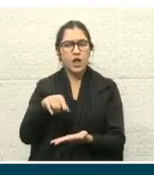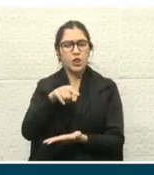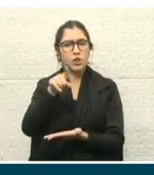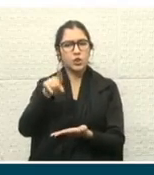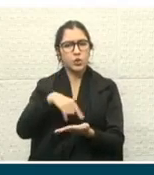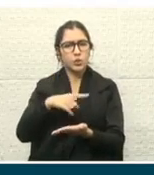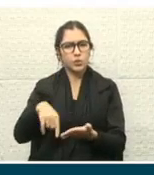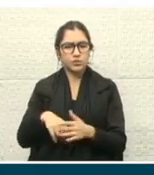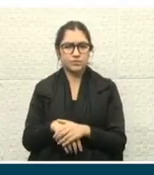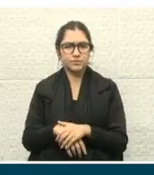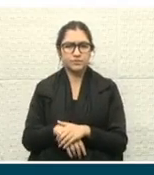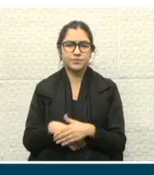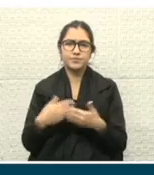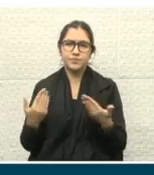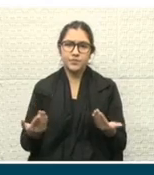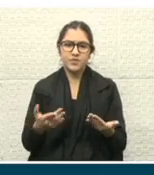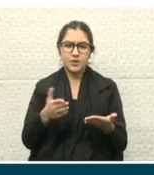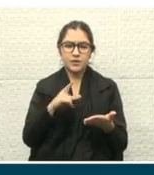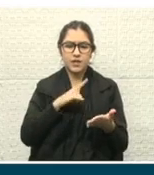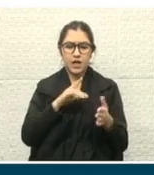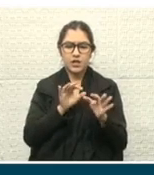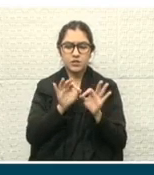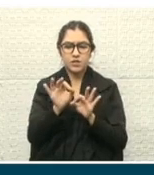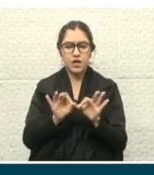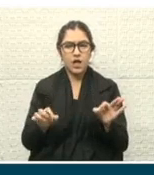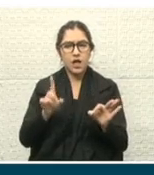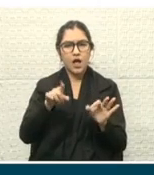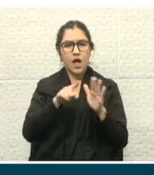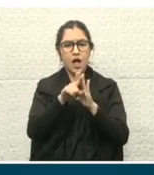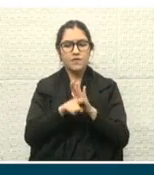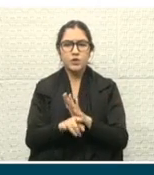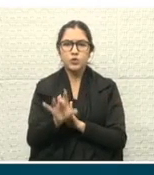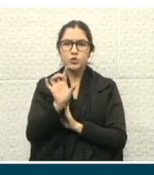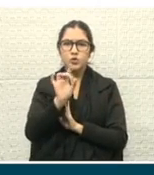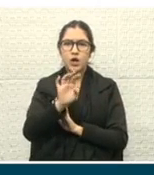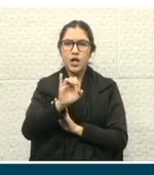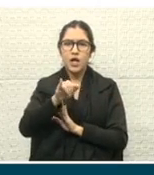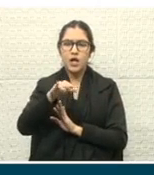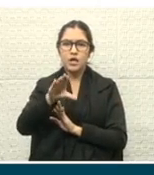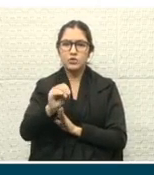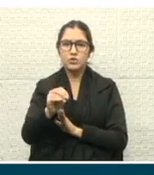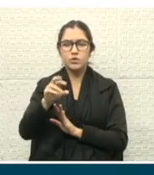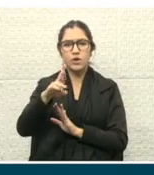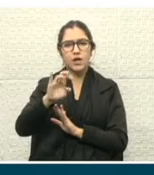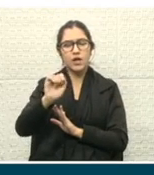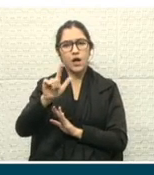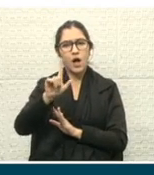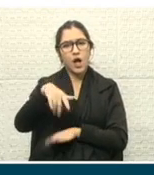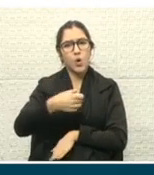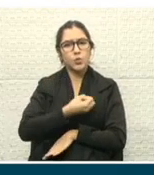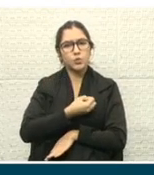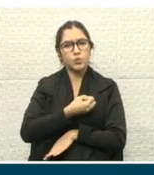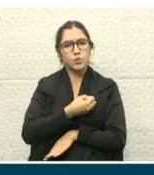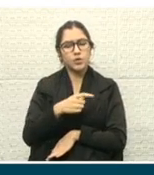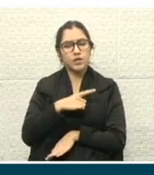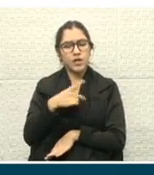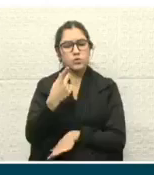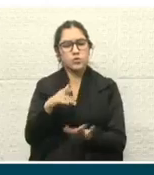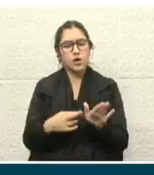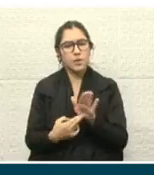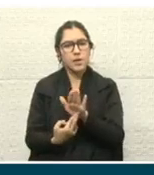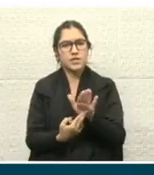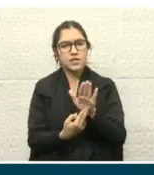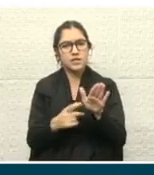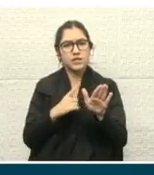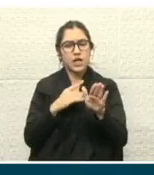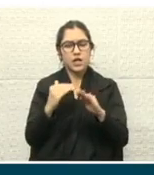nula. Por isso, o deslocamento é avaliado apenas no eixo real e ele é um número que a sua representação